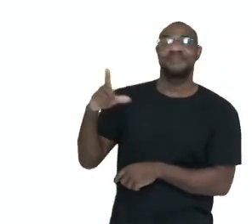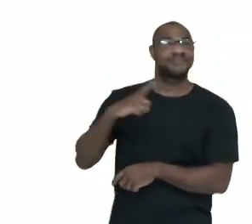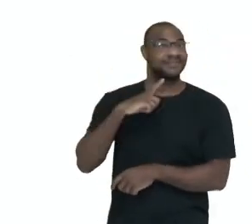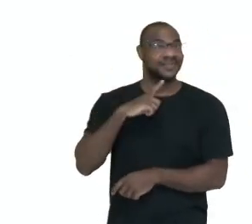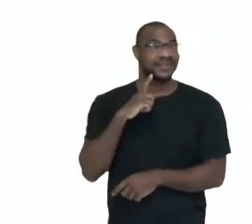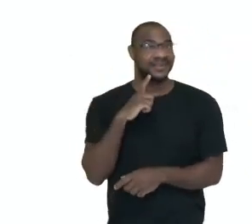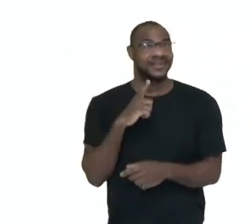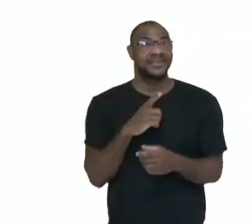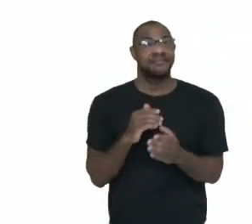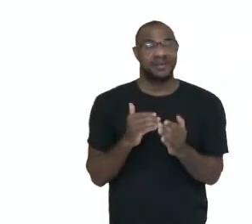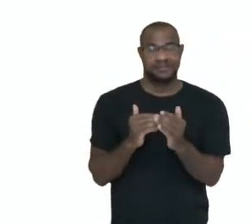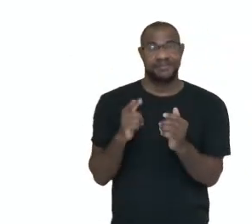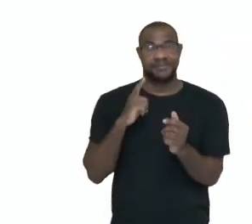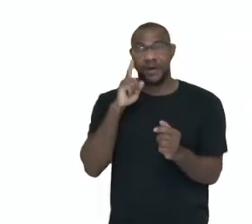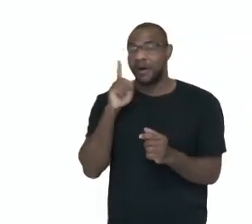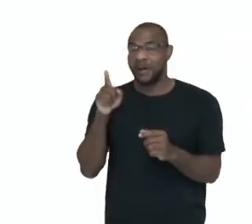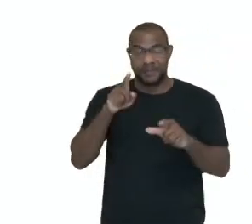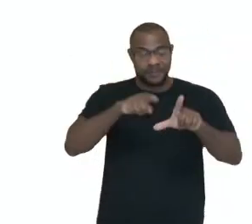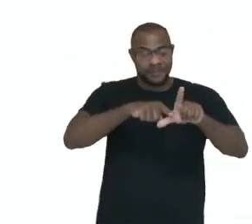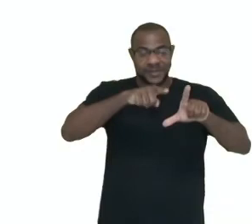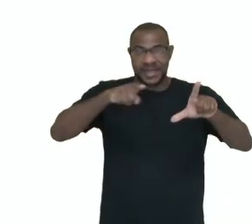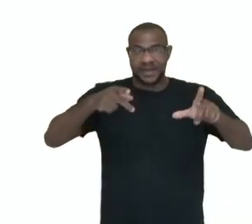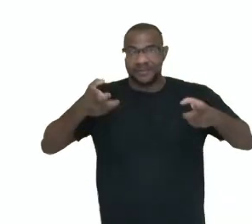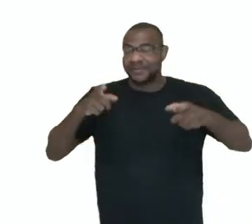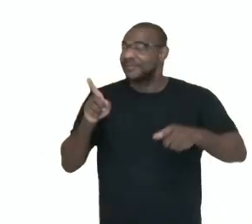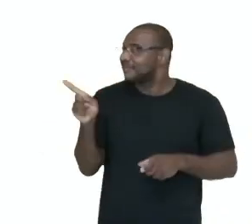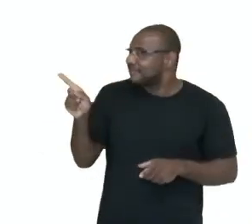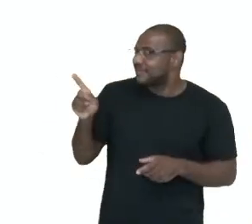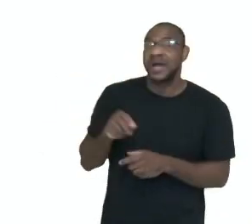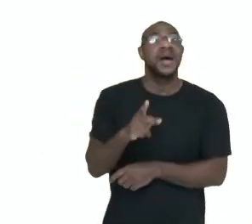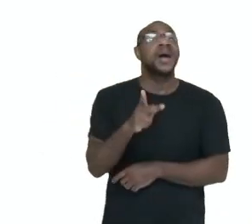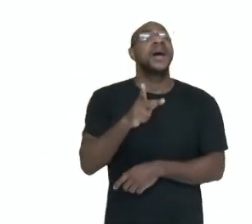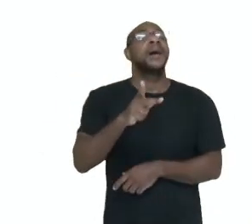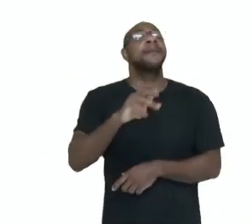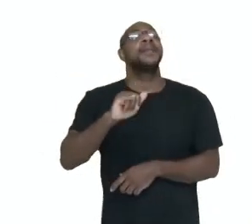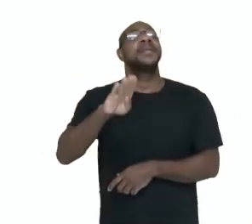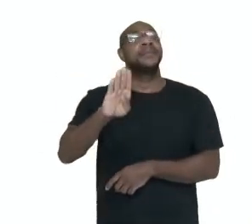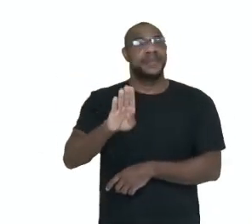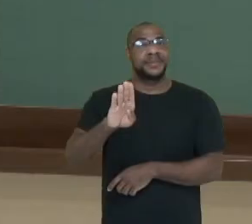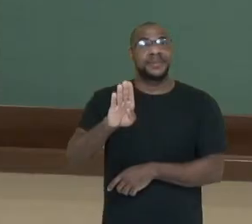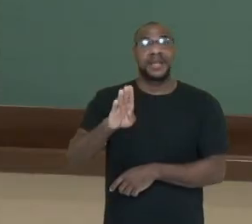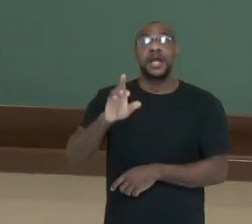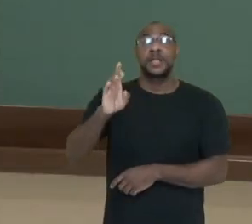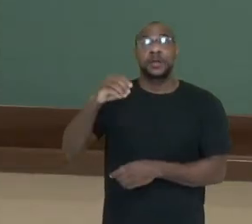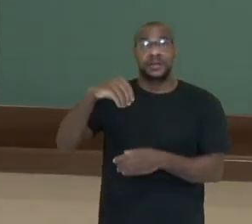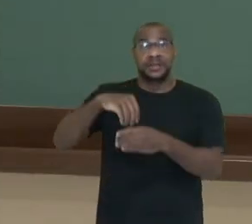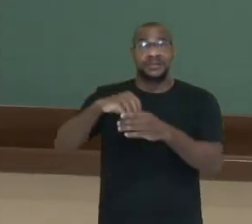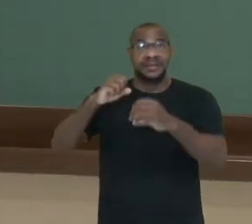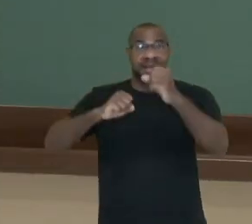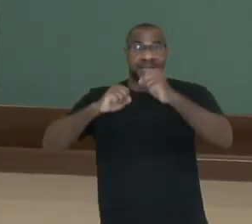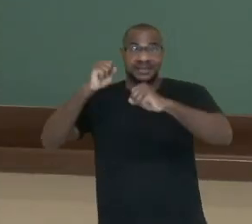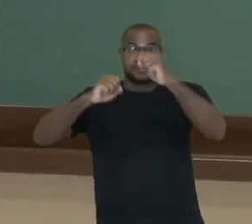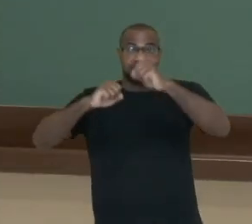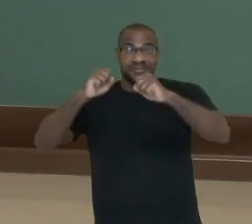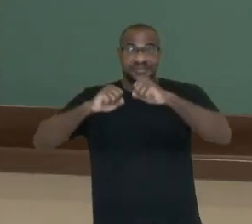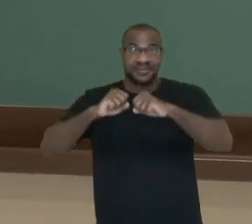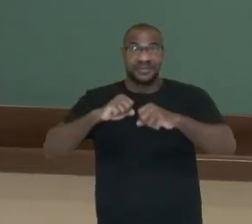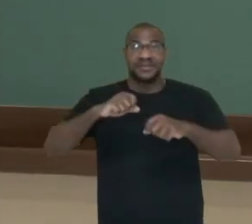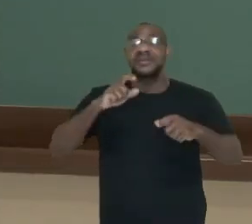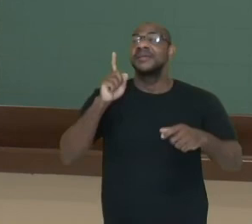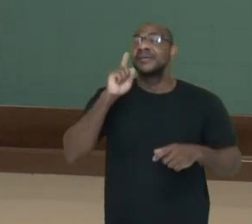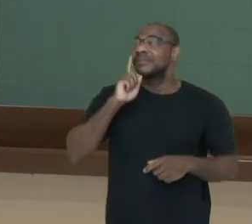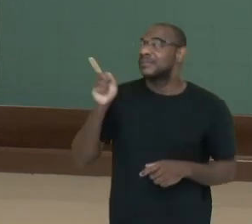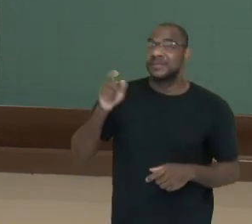foi retirado para análise a análise de um PIB só da indústria extrativa, então só dos mecanismos